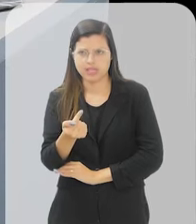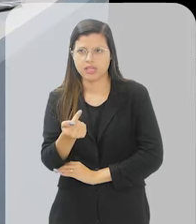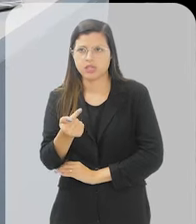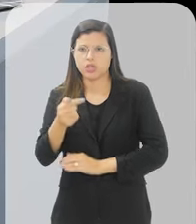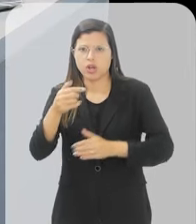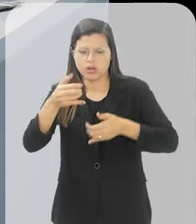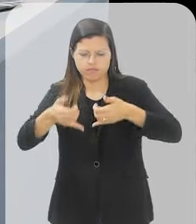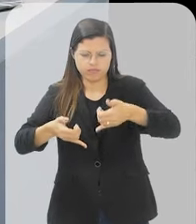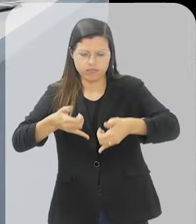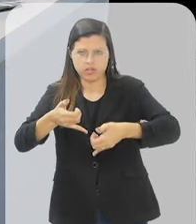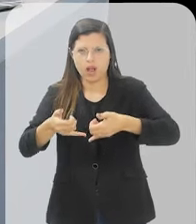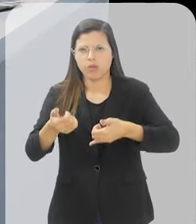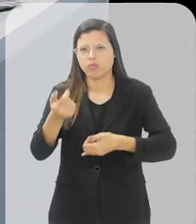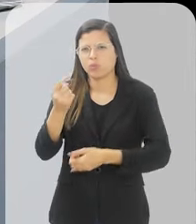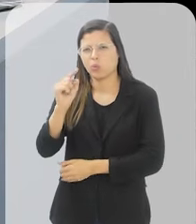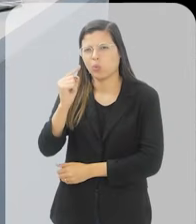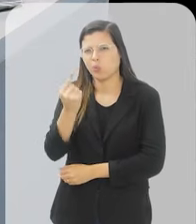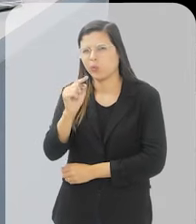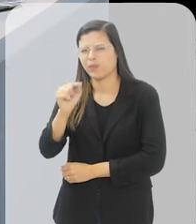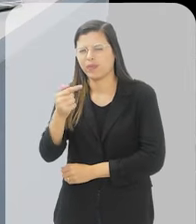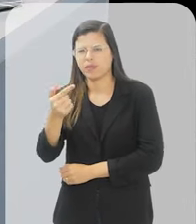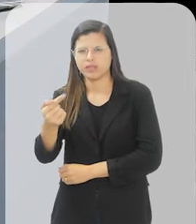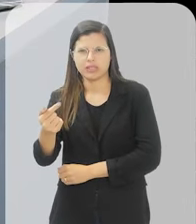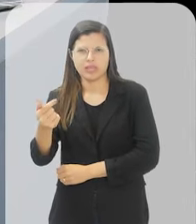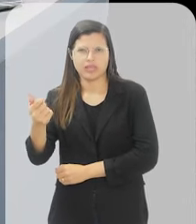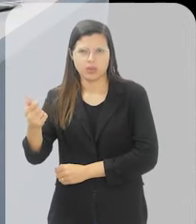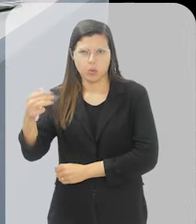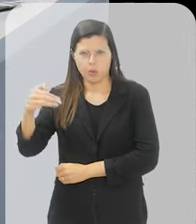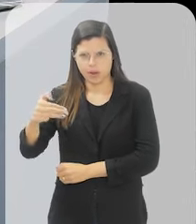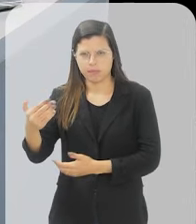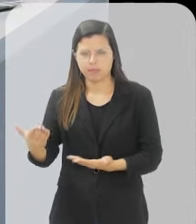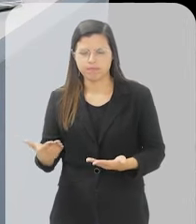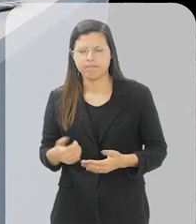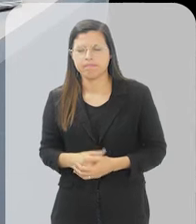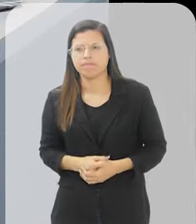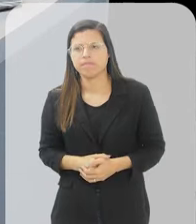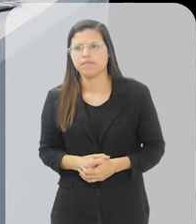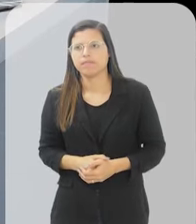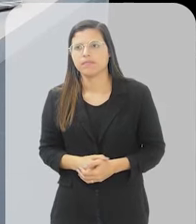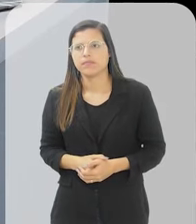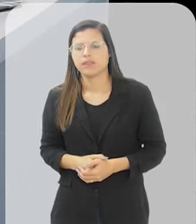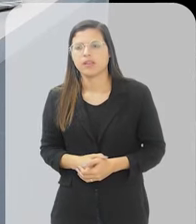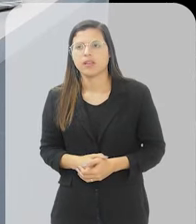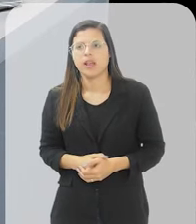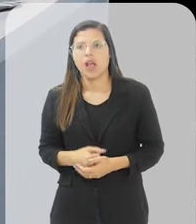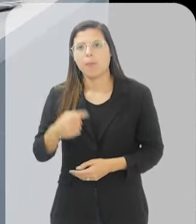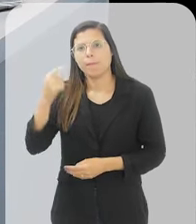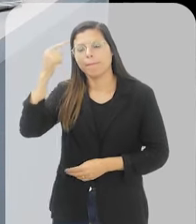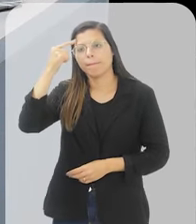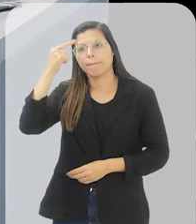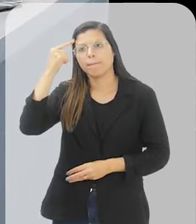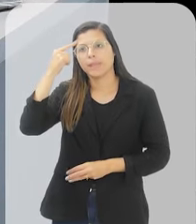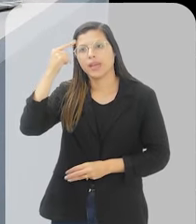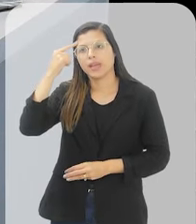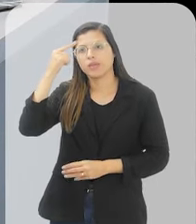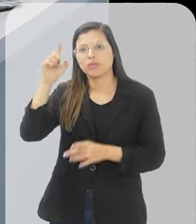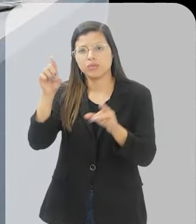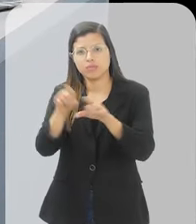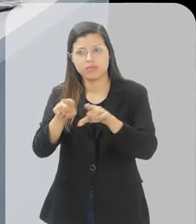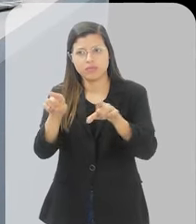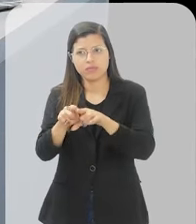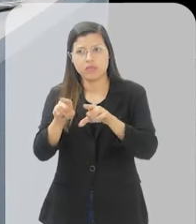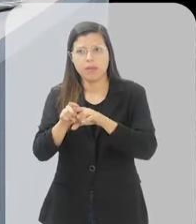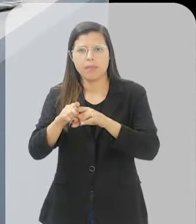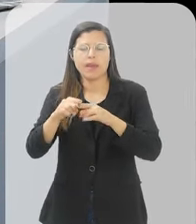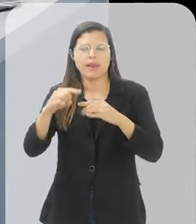1,67 m. Aí boto um saltinho e chega a 1,71, 1,72, tá? Por aí. Aí eu penso na